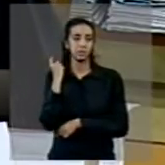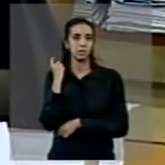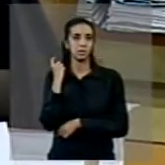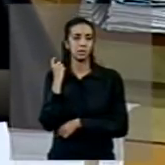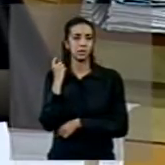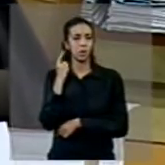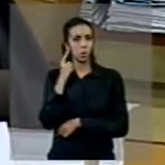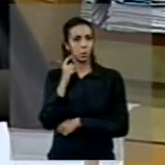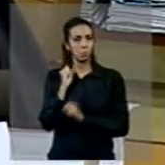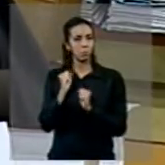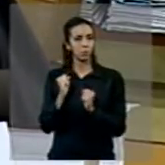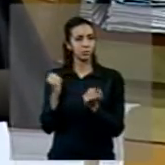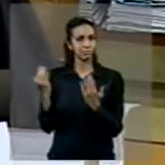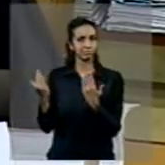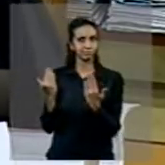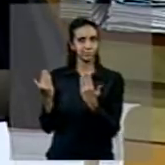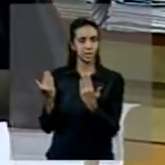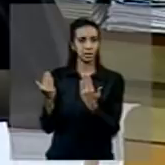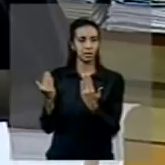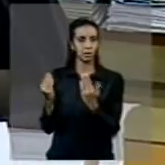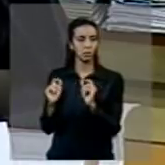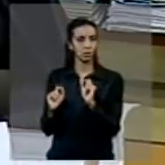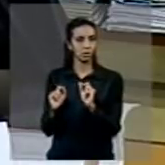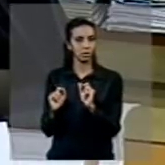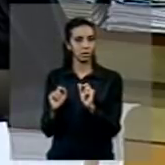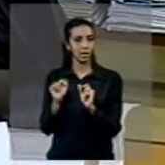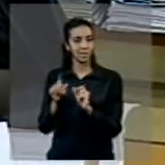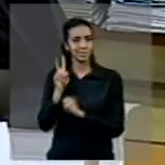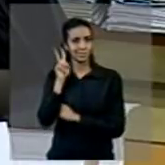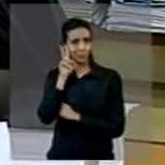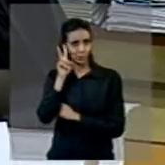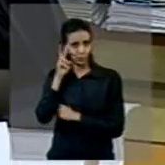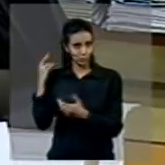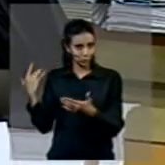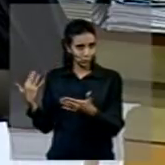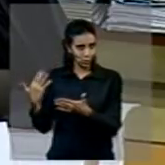verificar que essa história é uma história